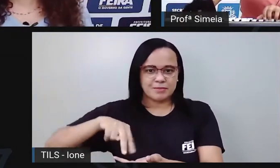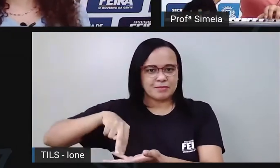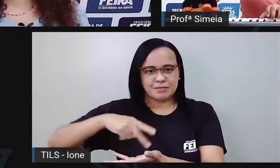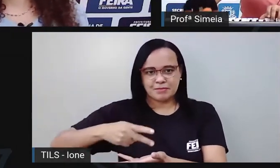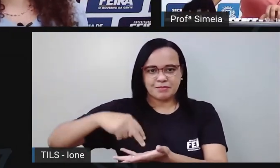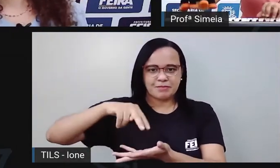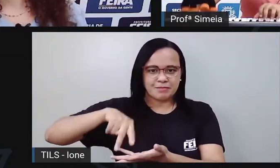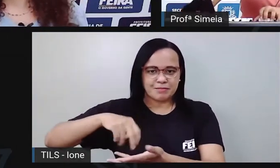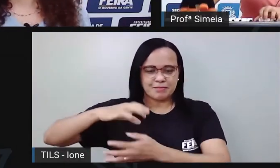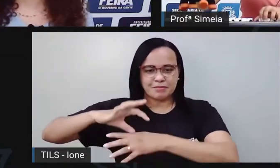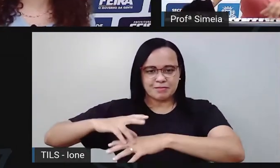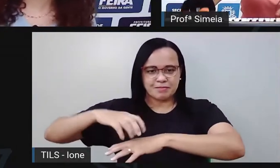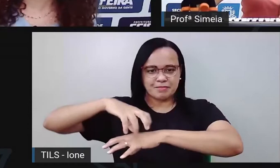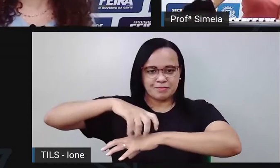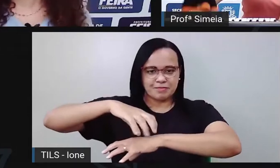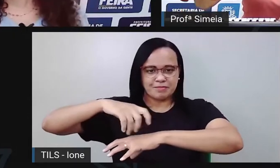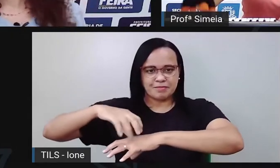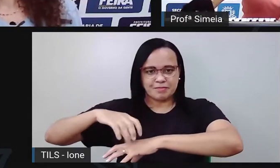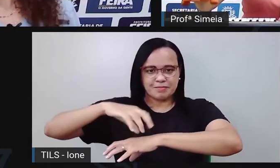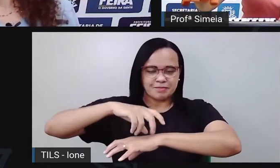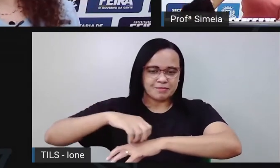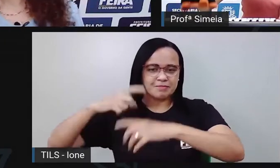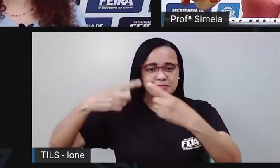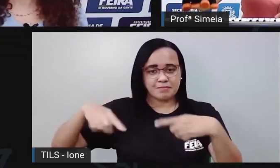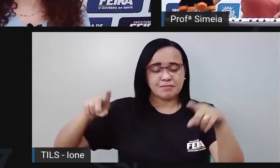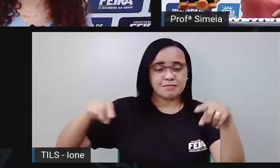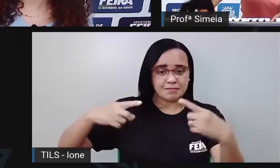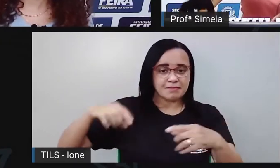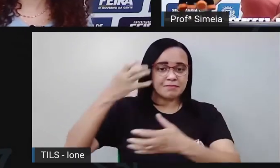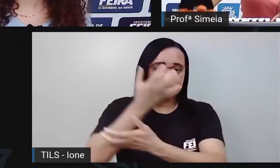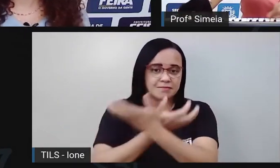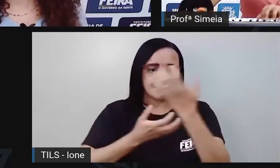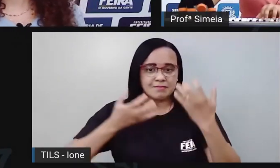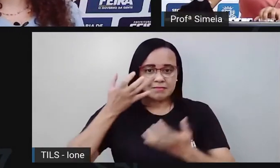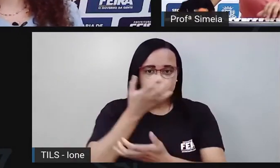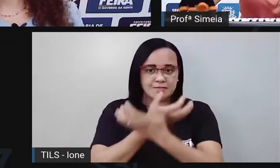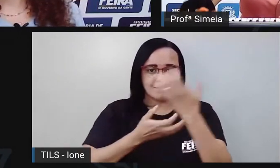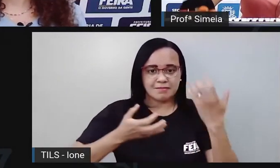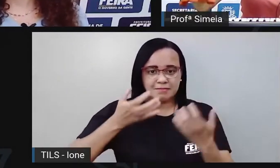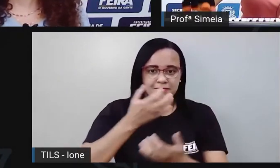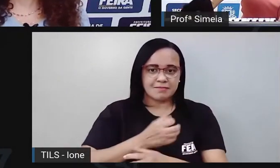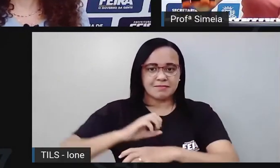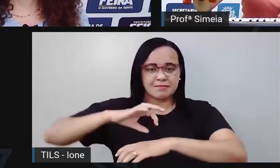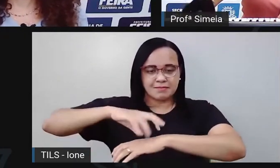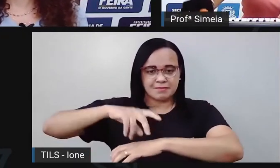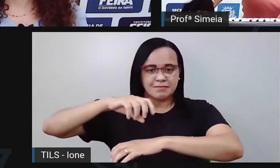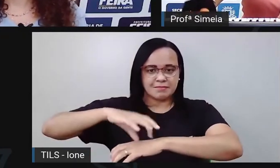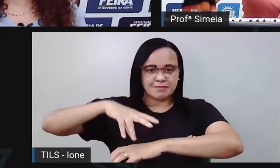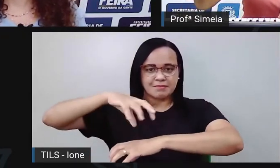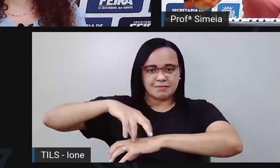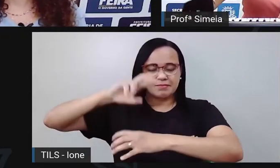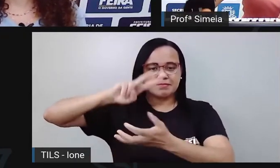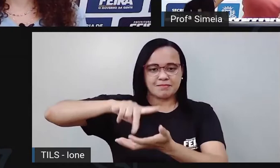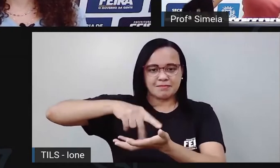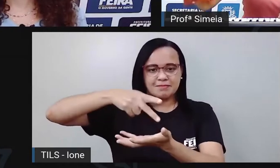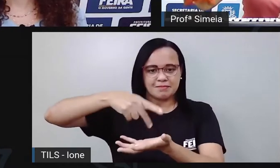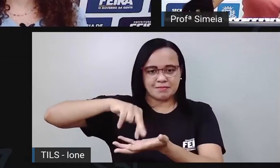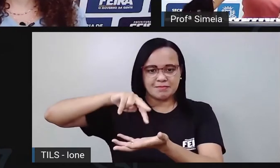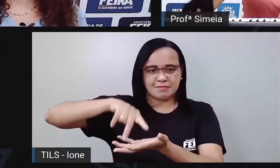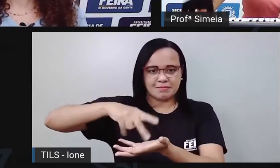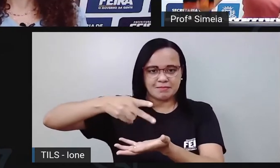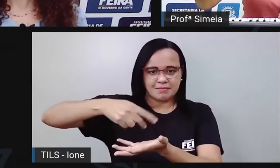dá licença que agora eu vou cantar vou mostrar nada simpatia é